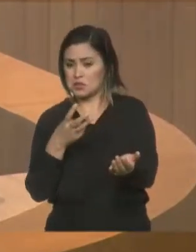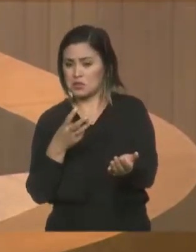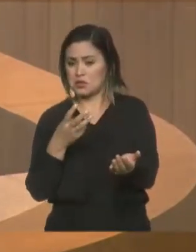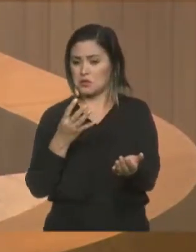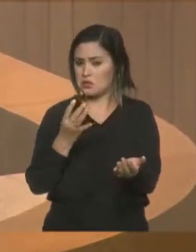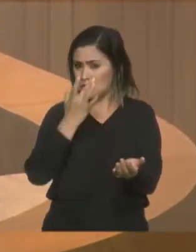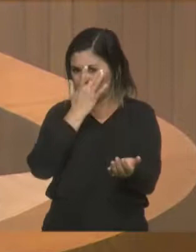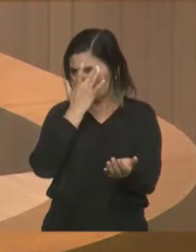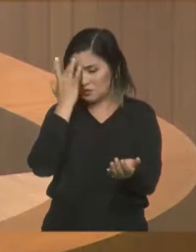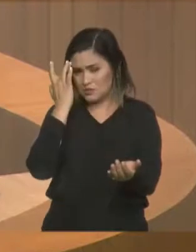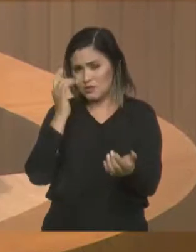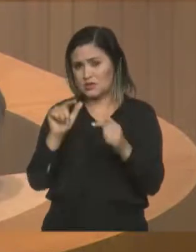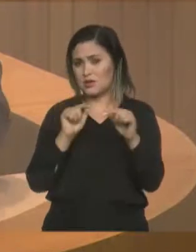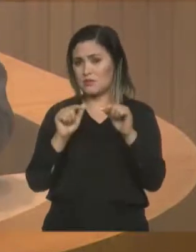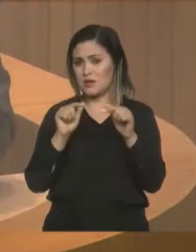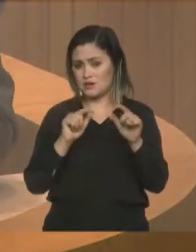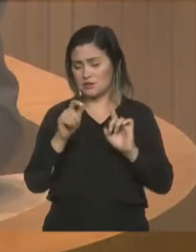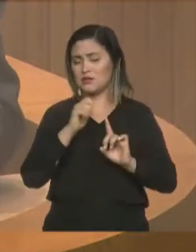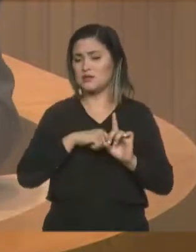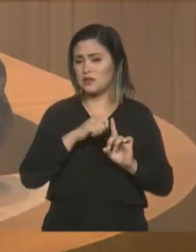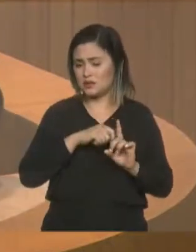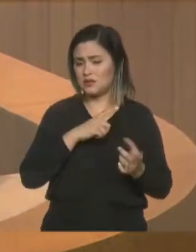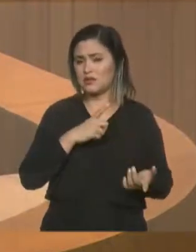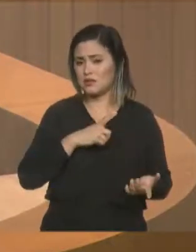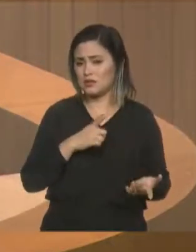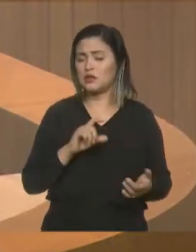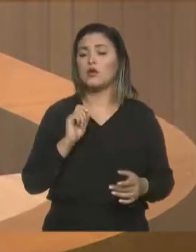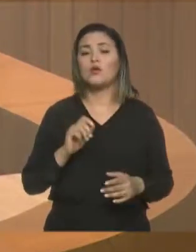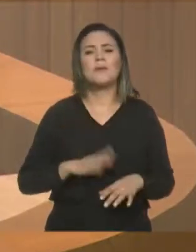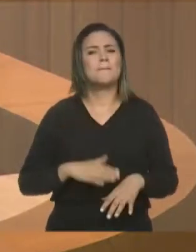E o que é mais importante,